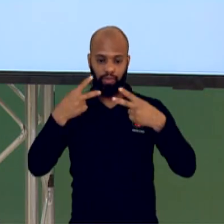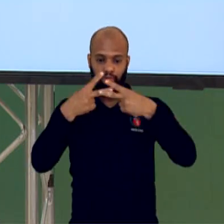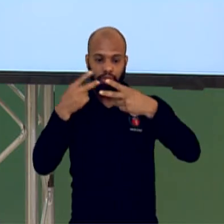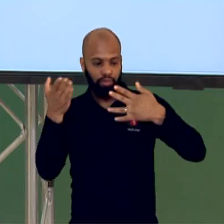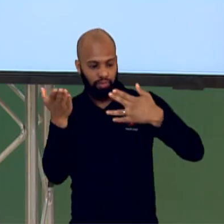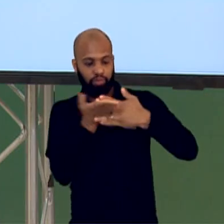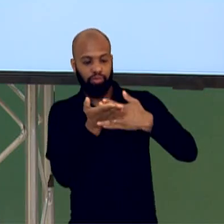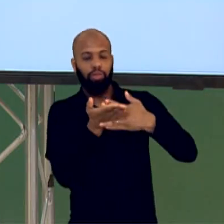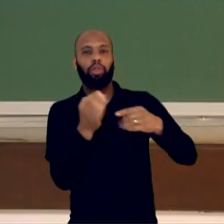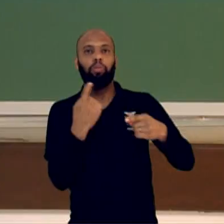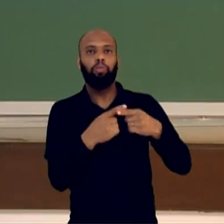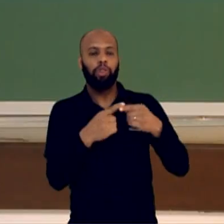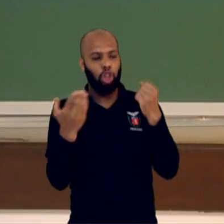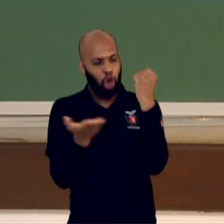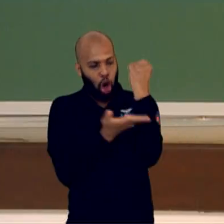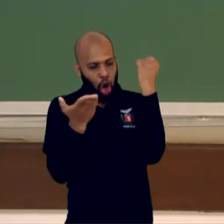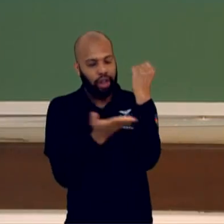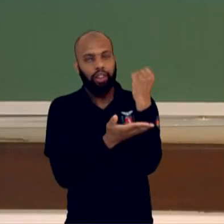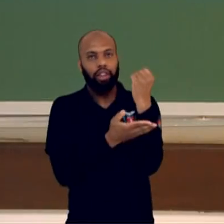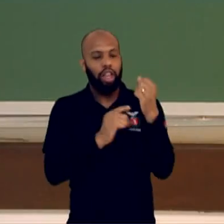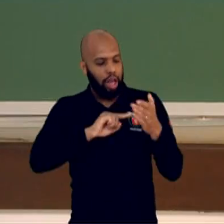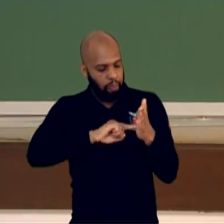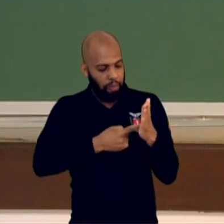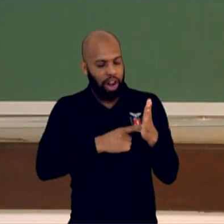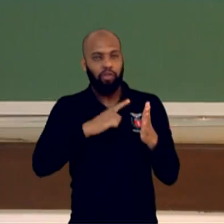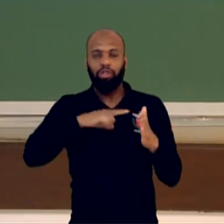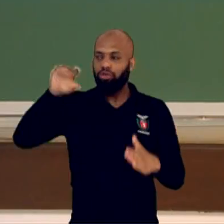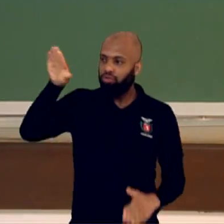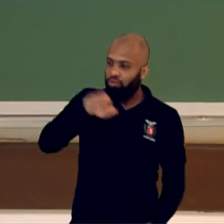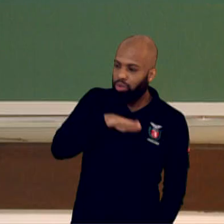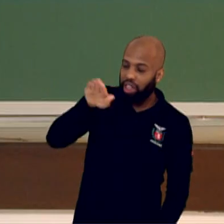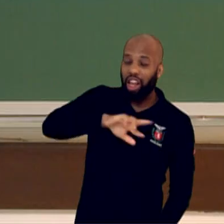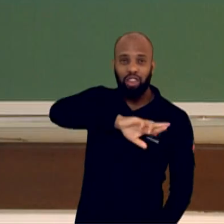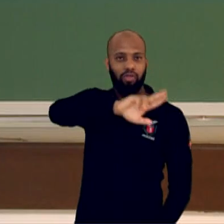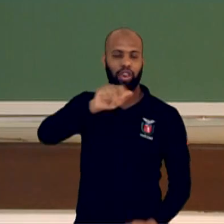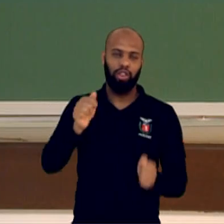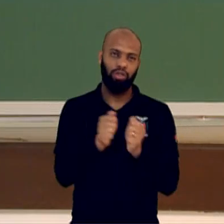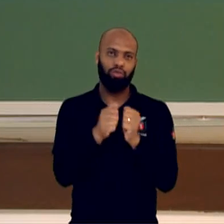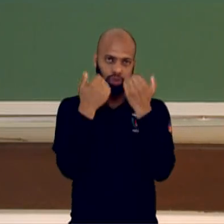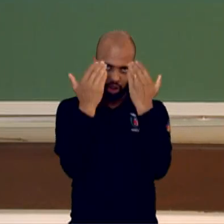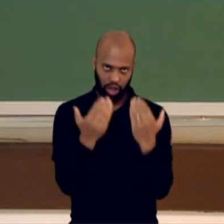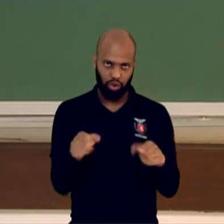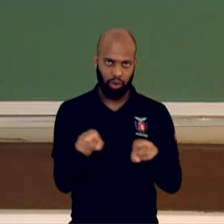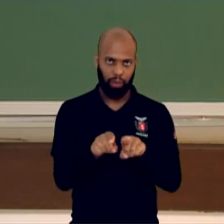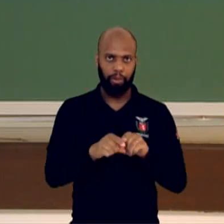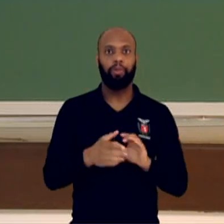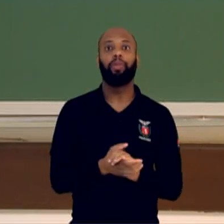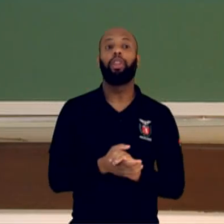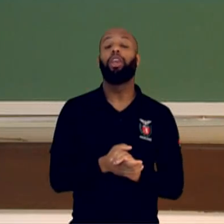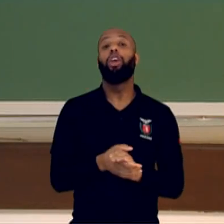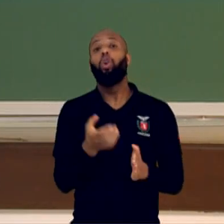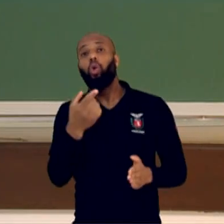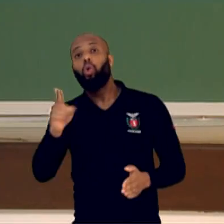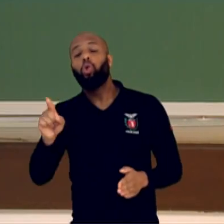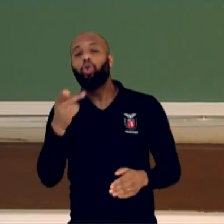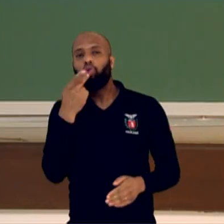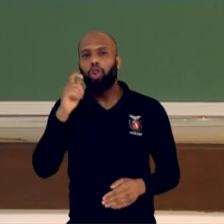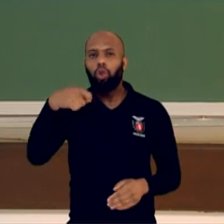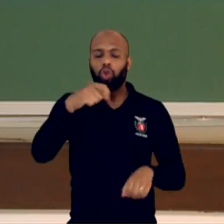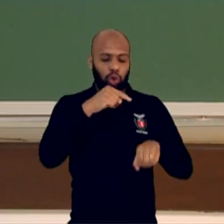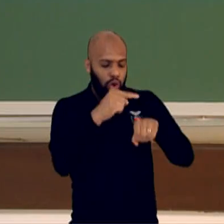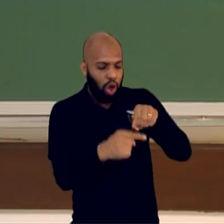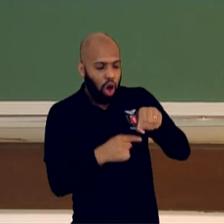cortar objetos, o parafuso, vários planos inclinados juntos ali. Então, a gente analisou todos eles. E, por último, a gente falou das